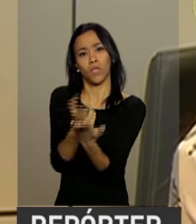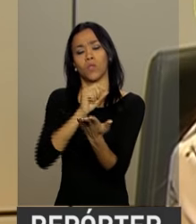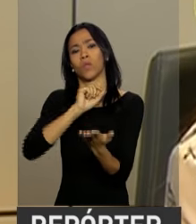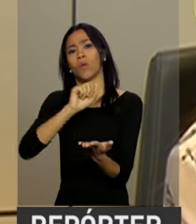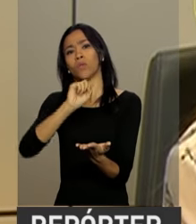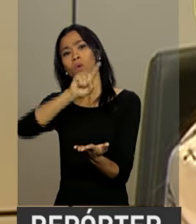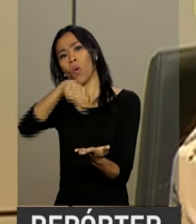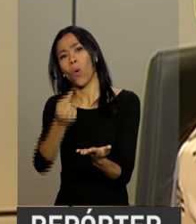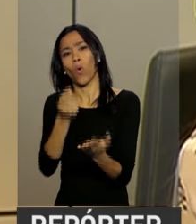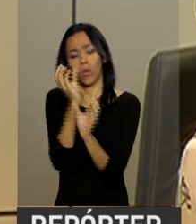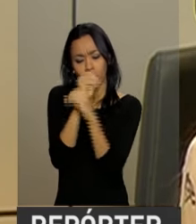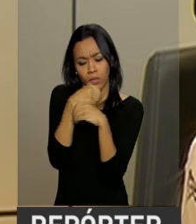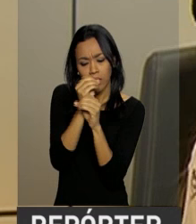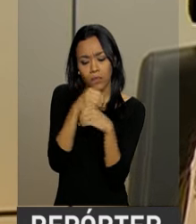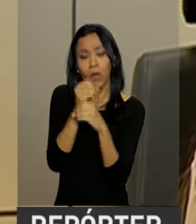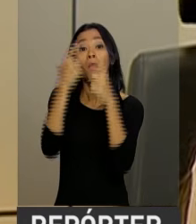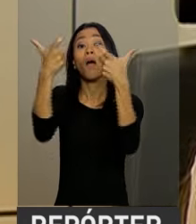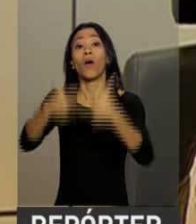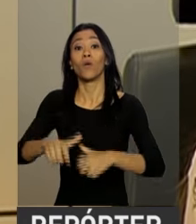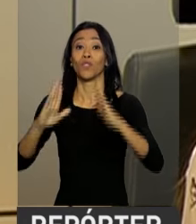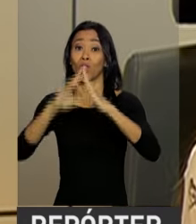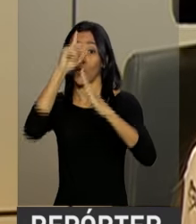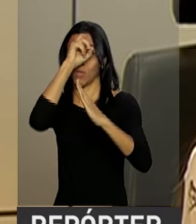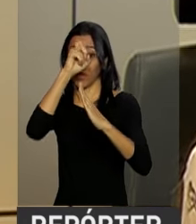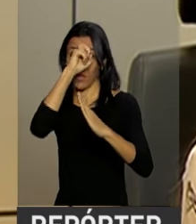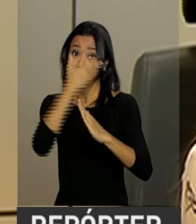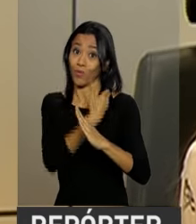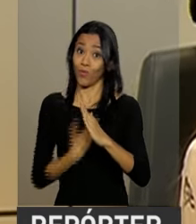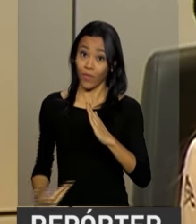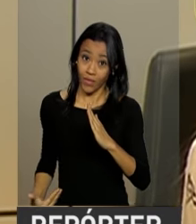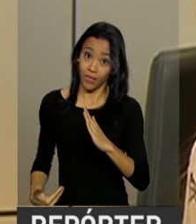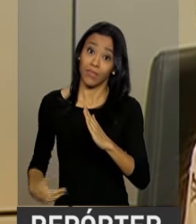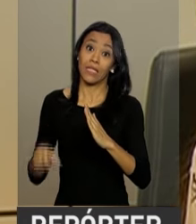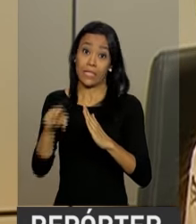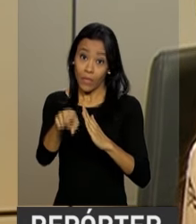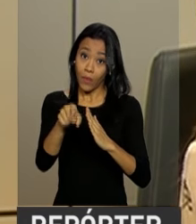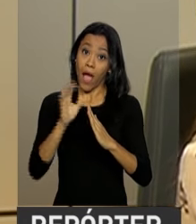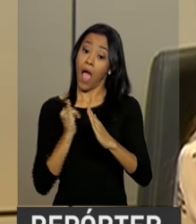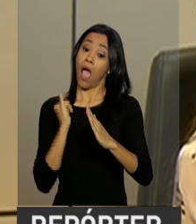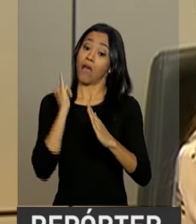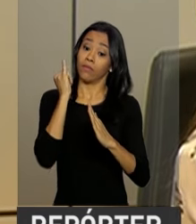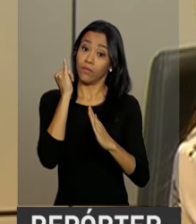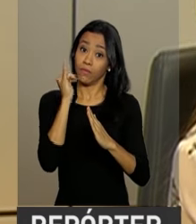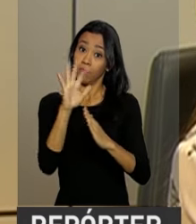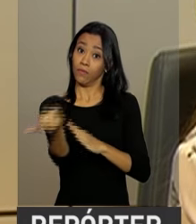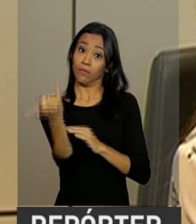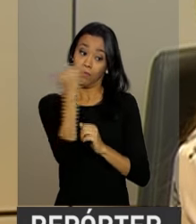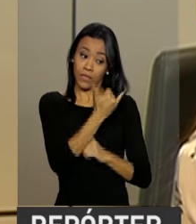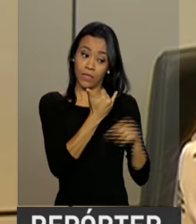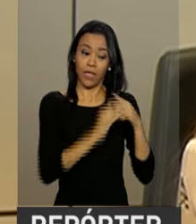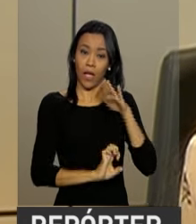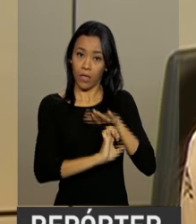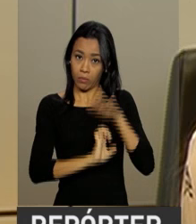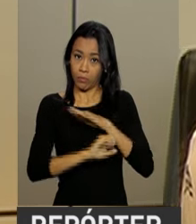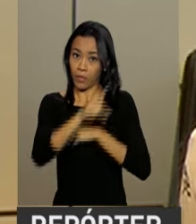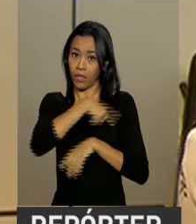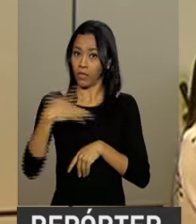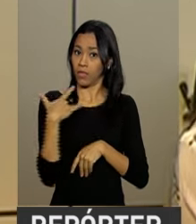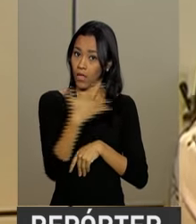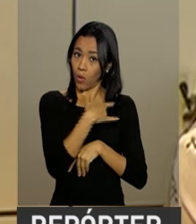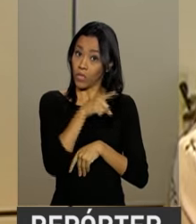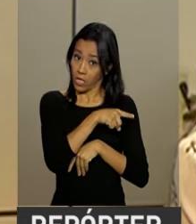procedimentos ambulatoriais na rede pública de saúde. A partir daí, a gente comunica à operadora e inicia-se um